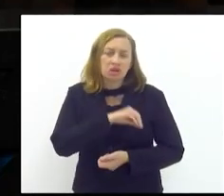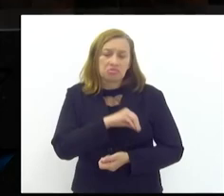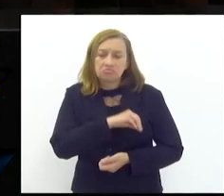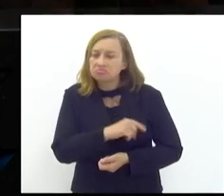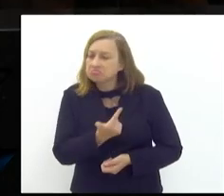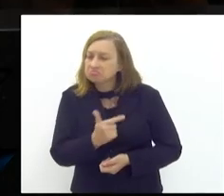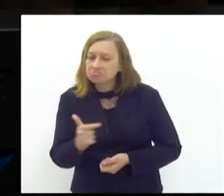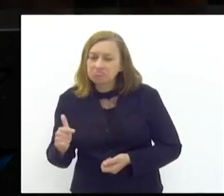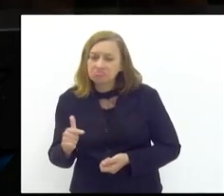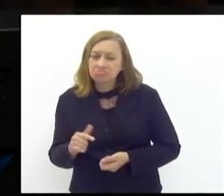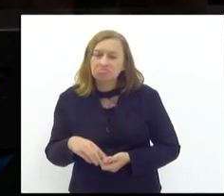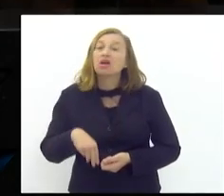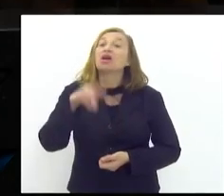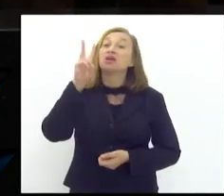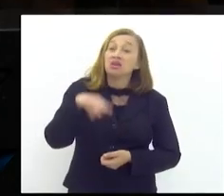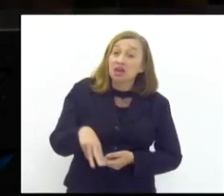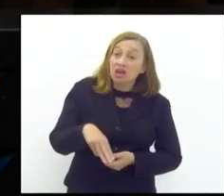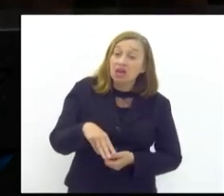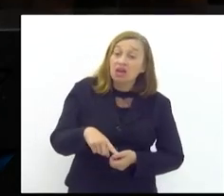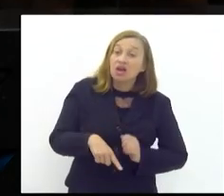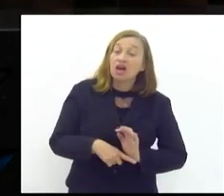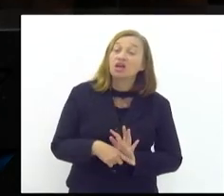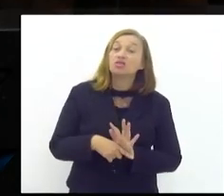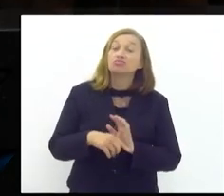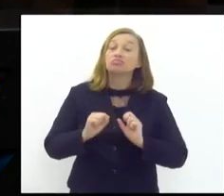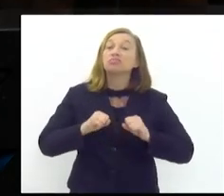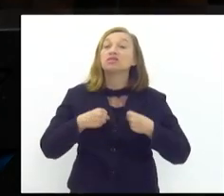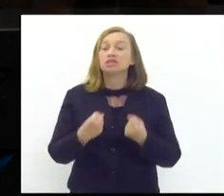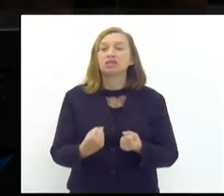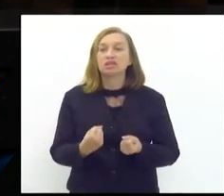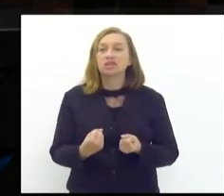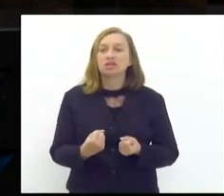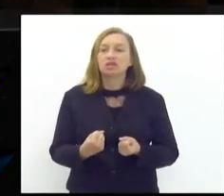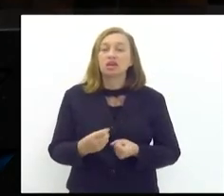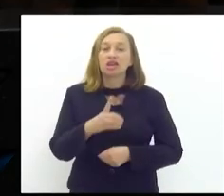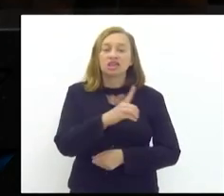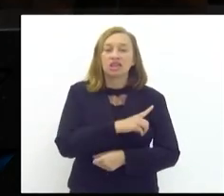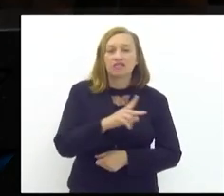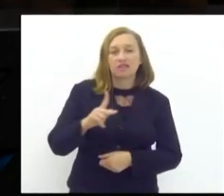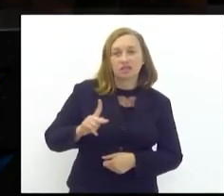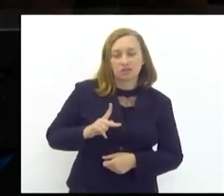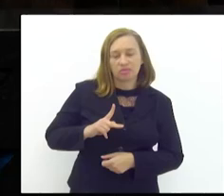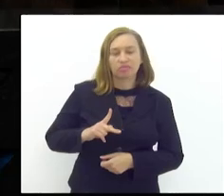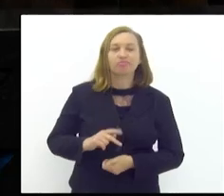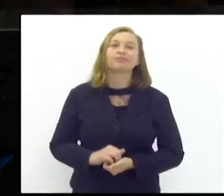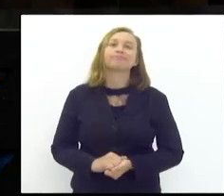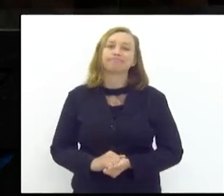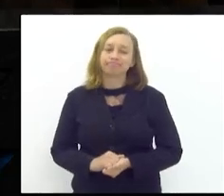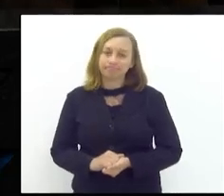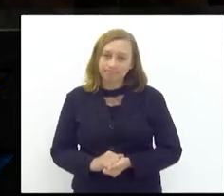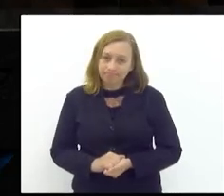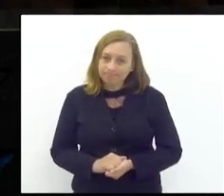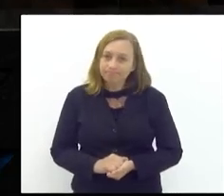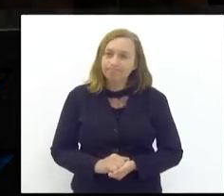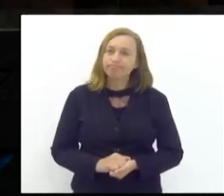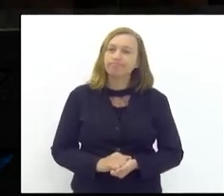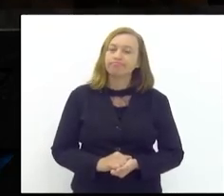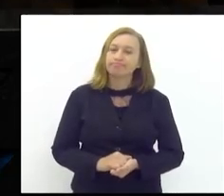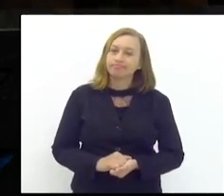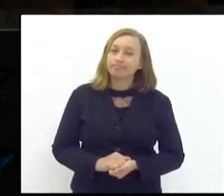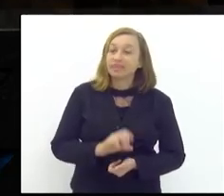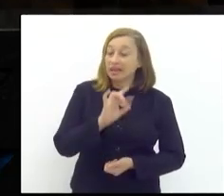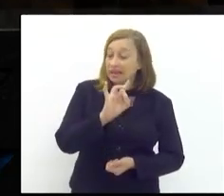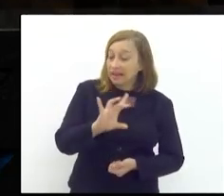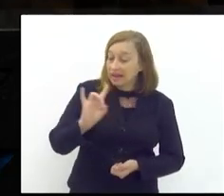quem isso pode sustentar essa defesa é a Defensoria Pública cabe